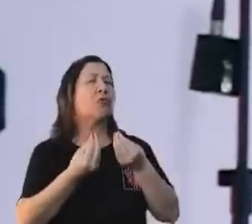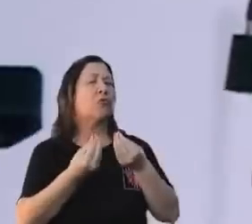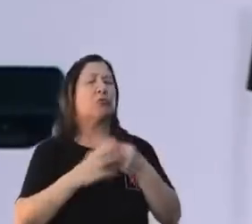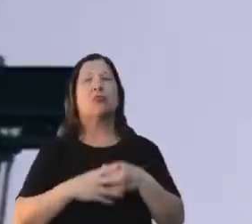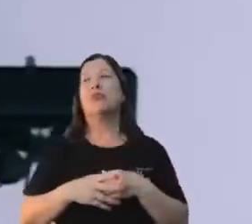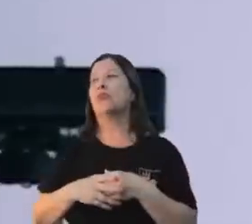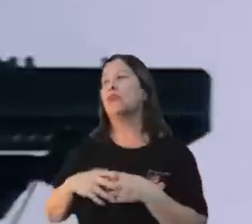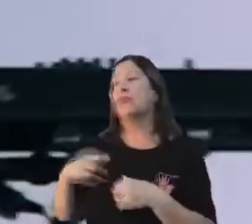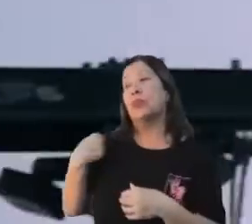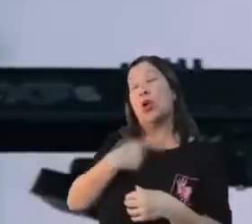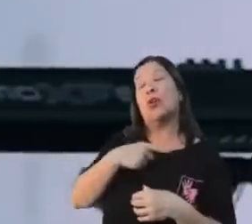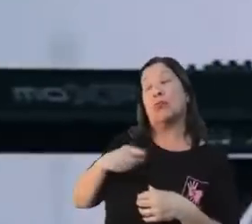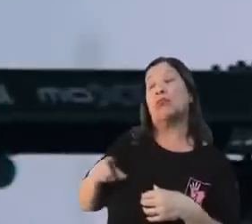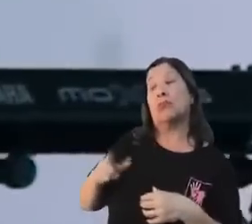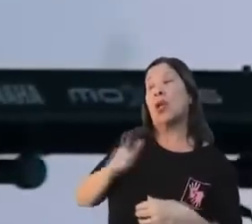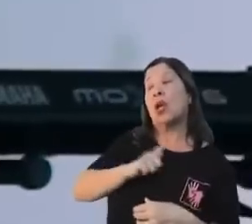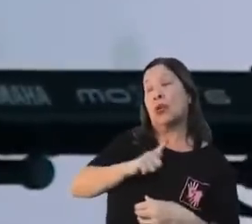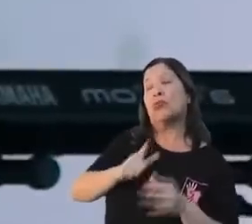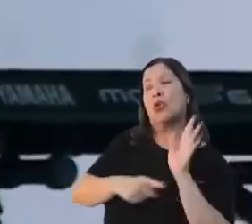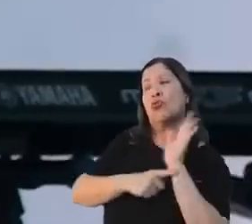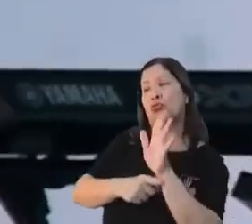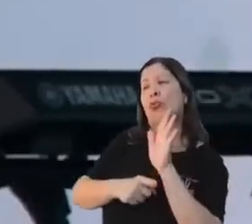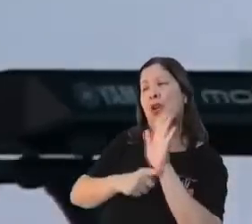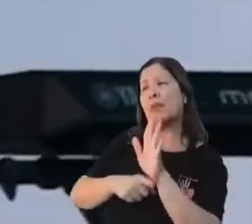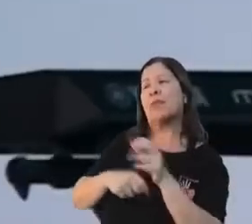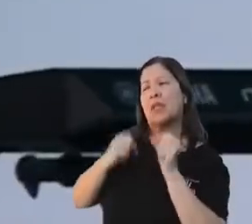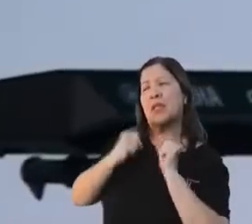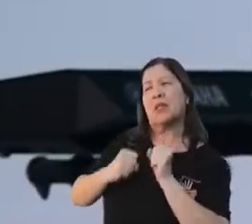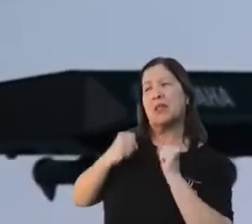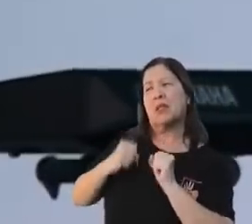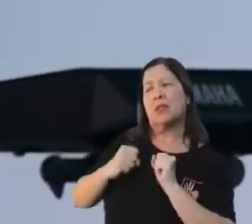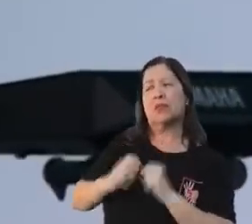ajudar. E a conversa foi se desenrolando.